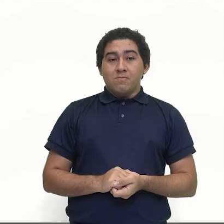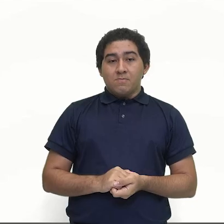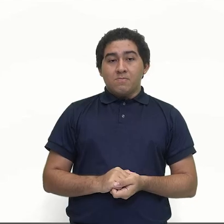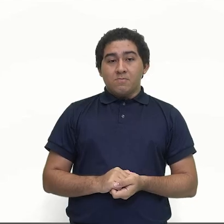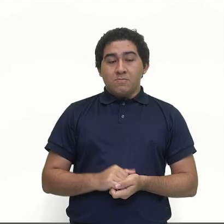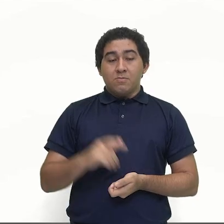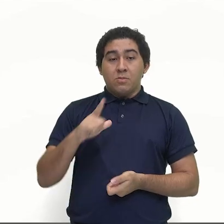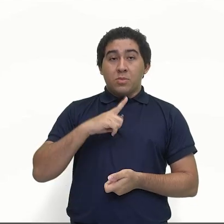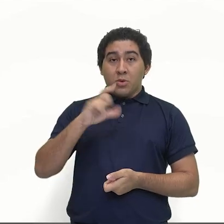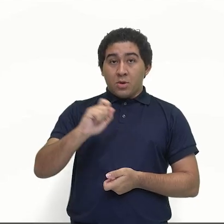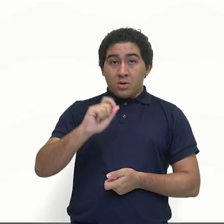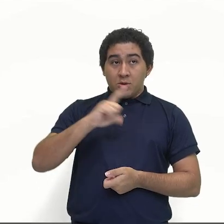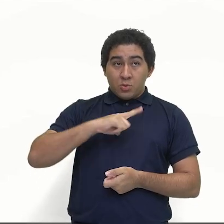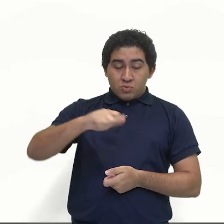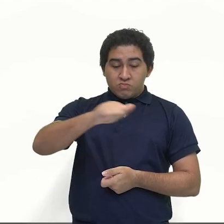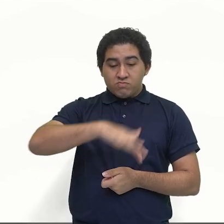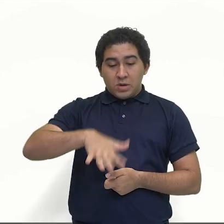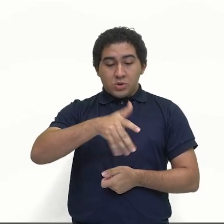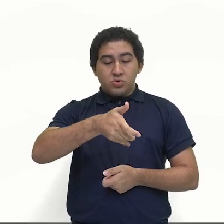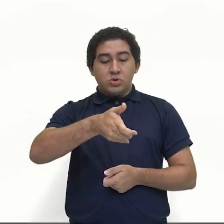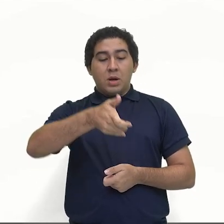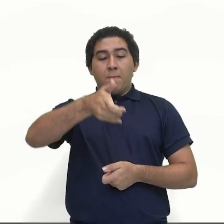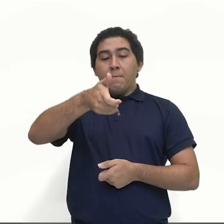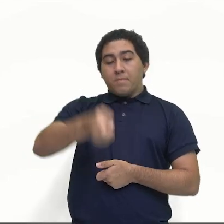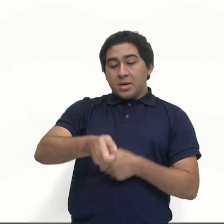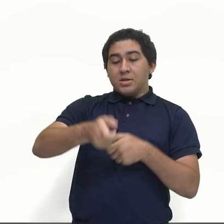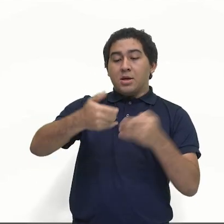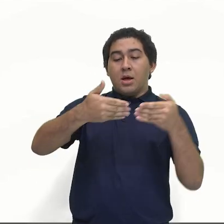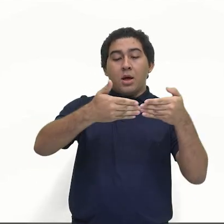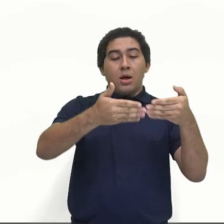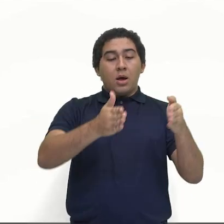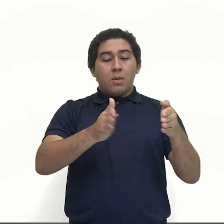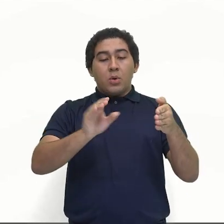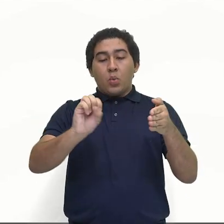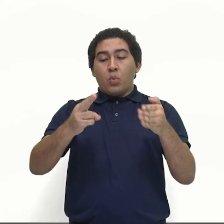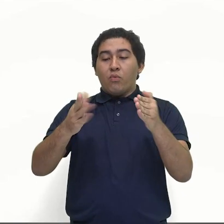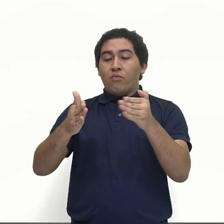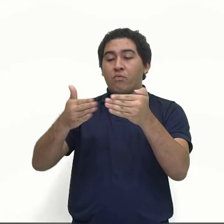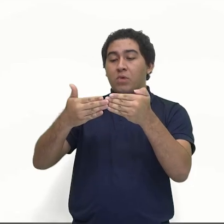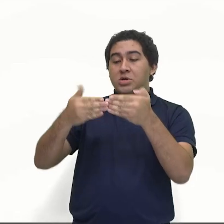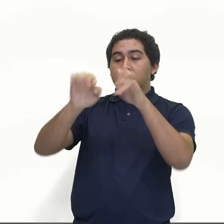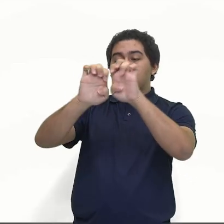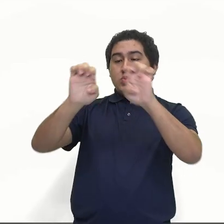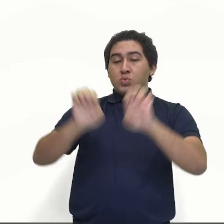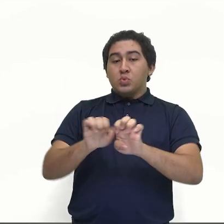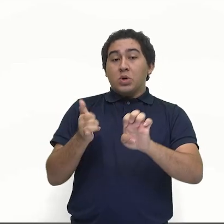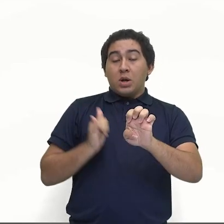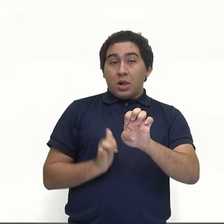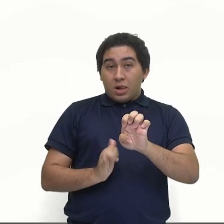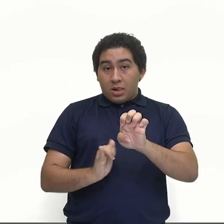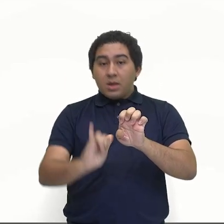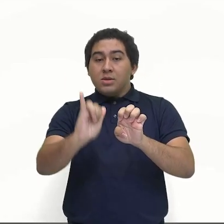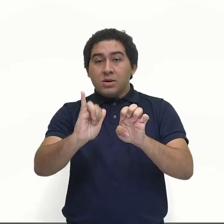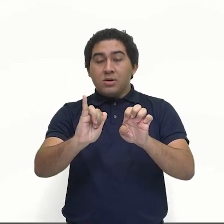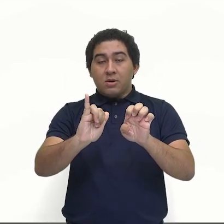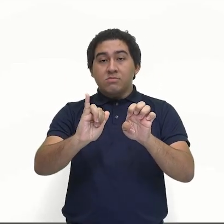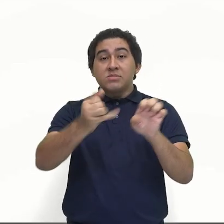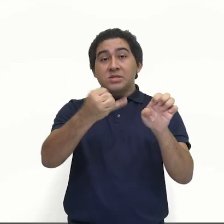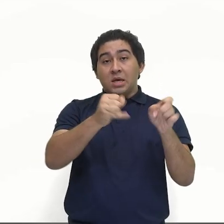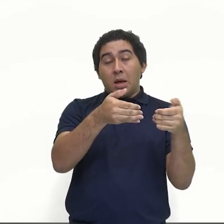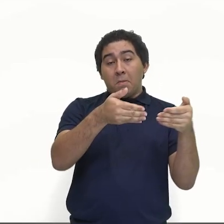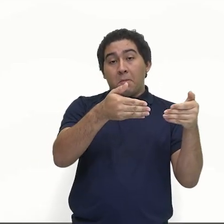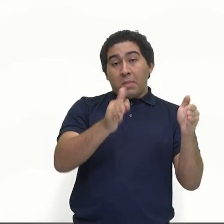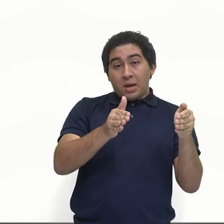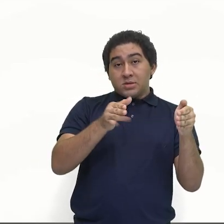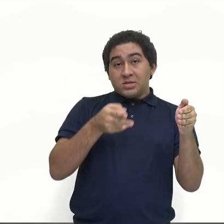os interruptores que abrem ou fecham o circuito. O interruptor